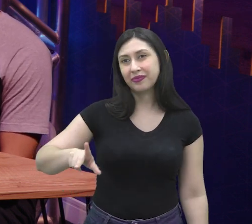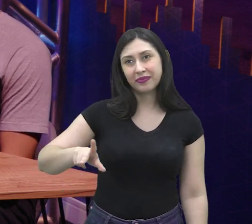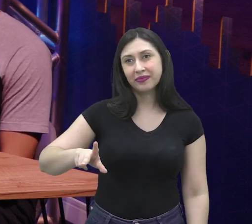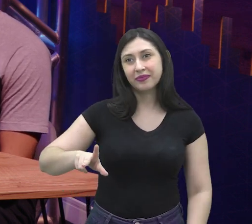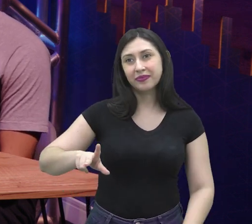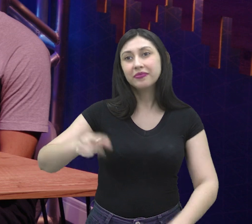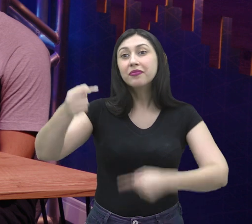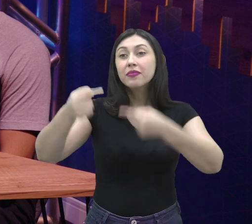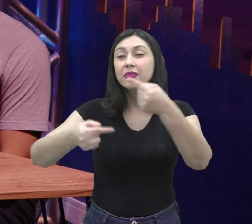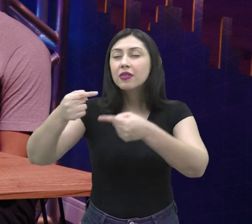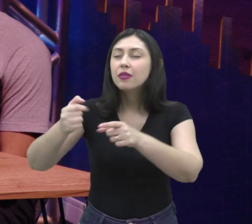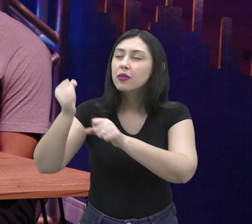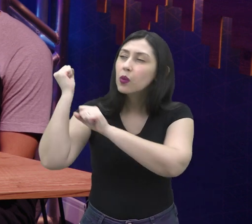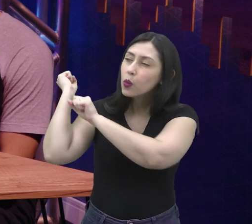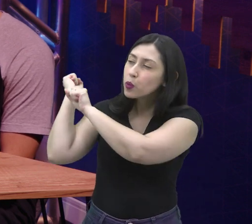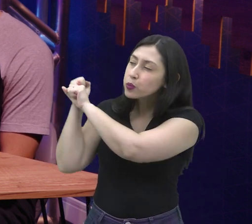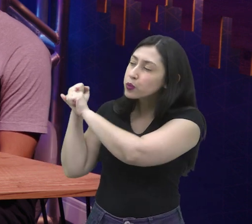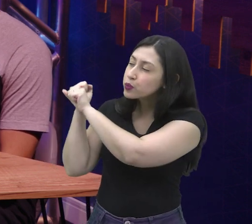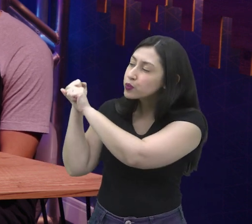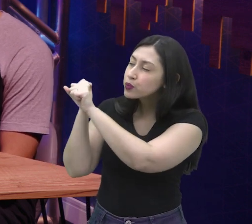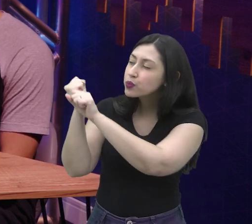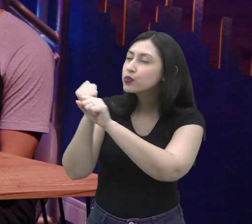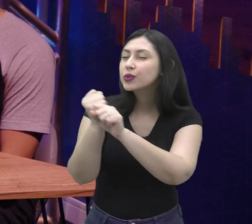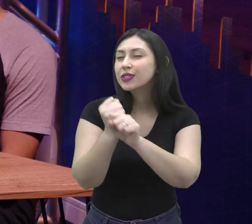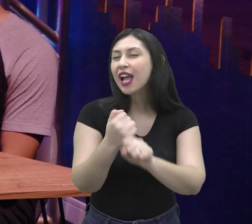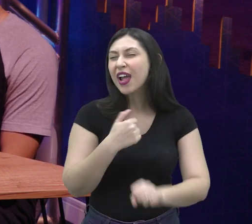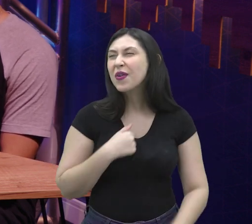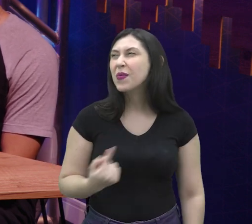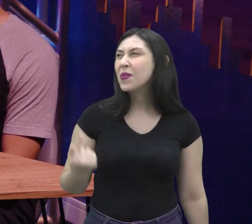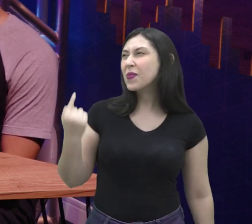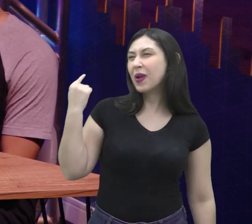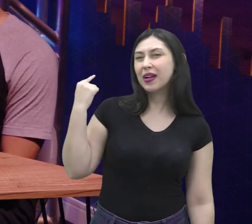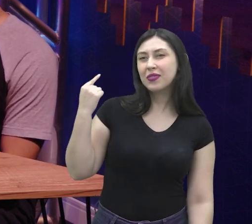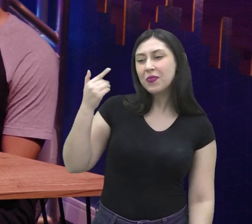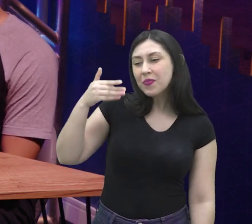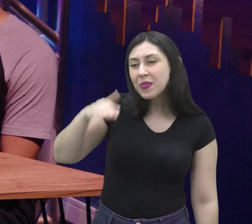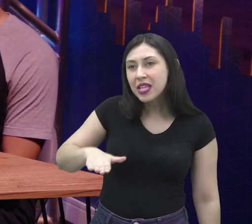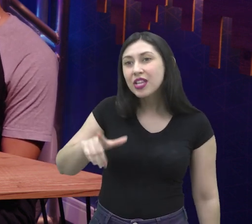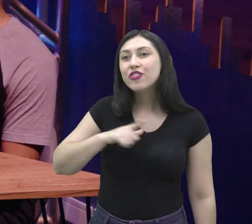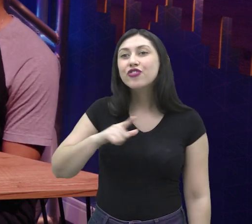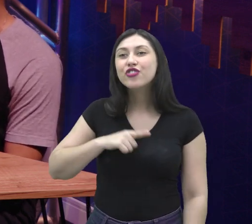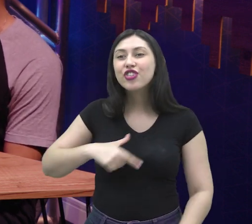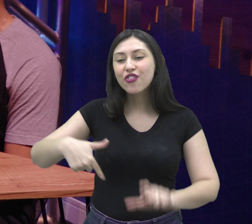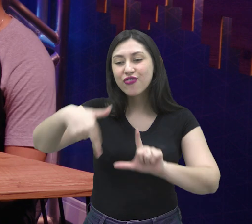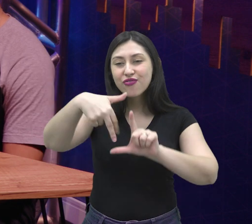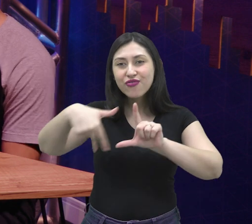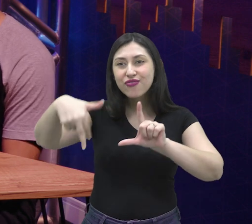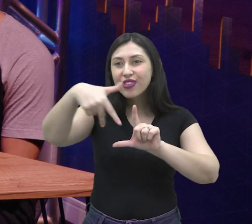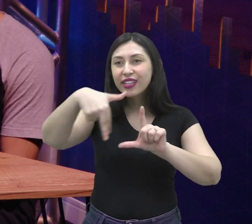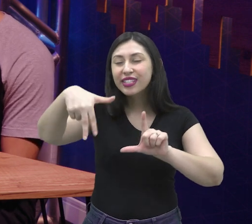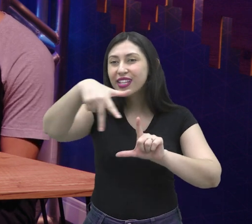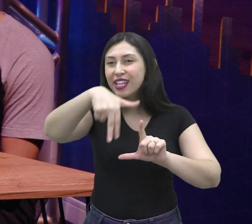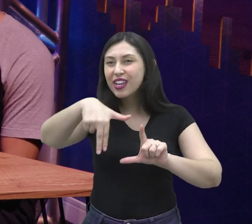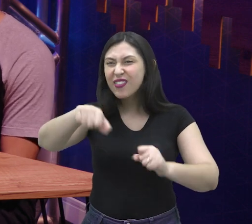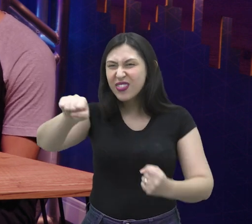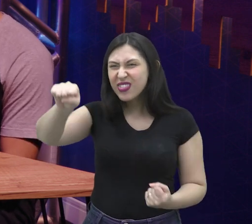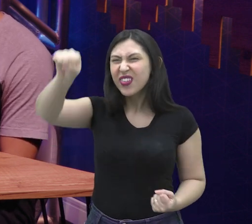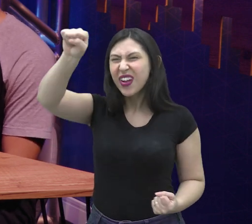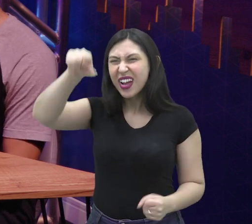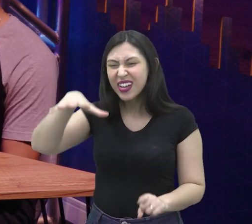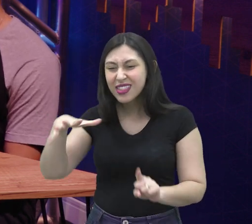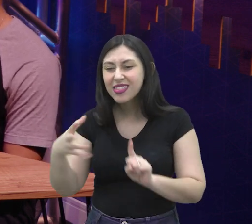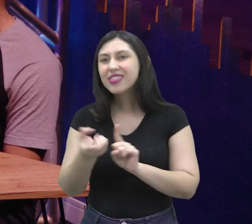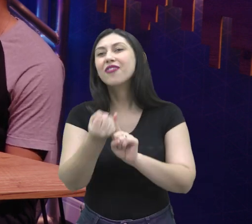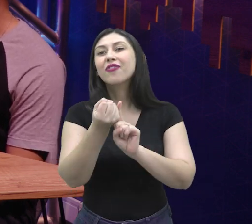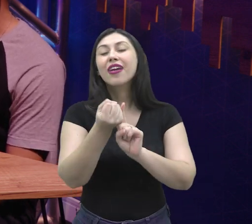A gente está discutindo isso há anos. Quando eu era pequeno, tinha um desenho que chamava Heróis de Resgate. E assim, eu